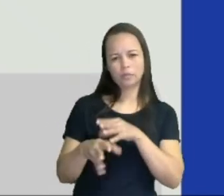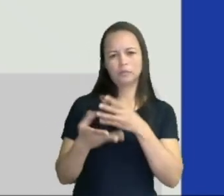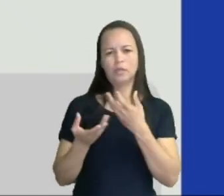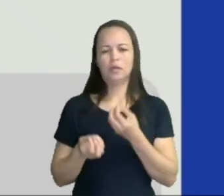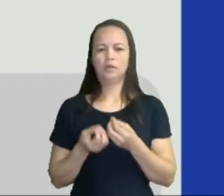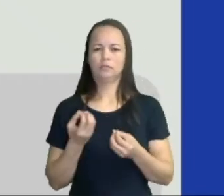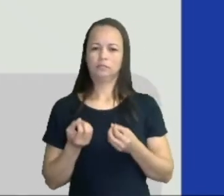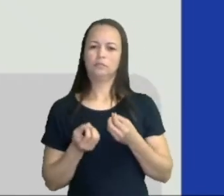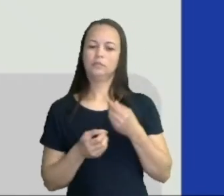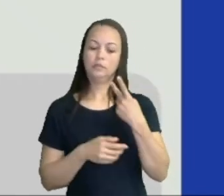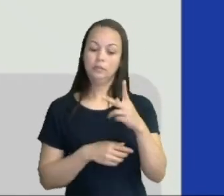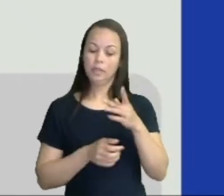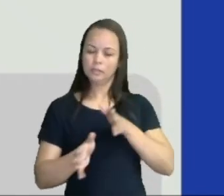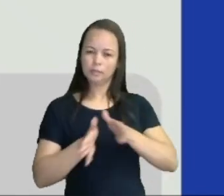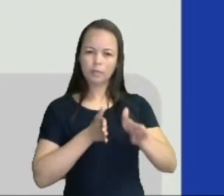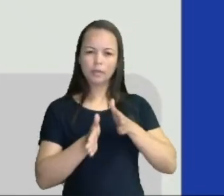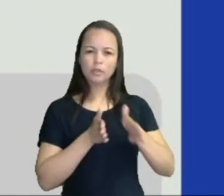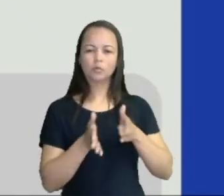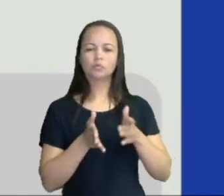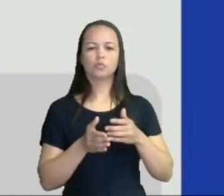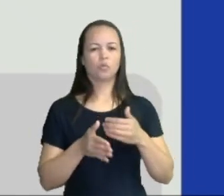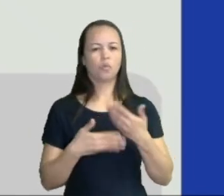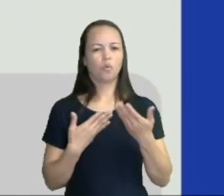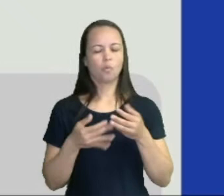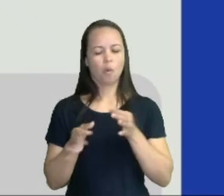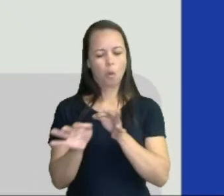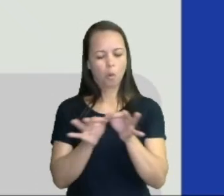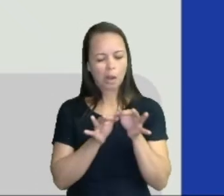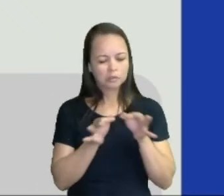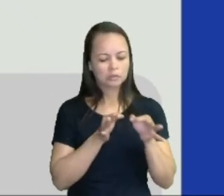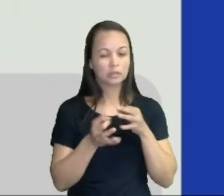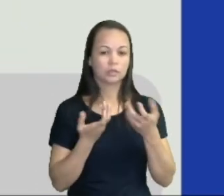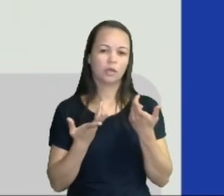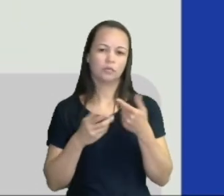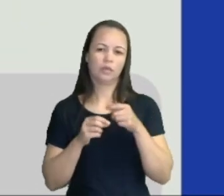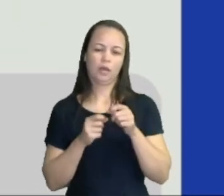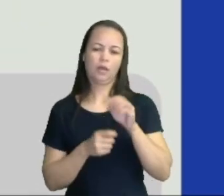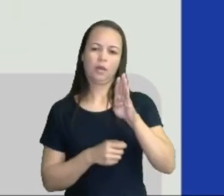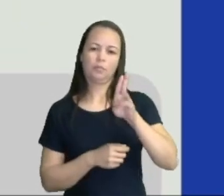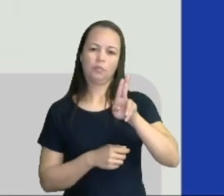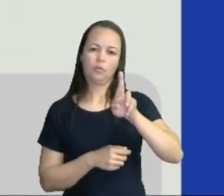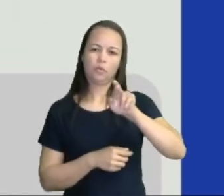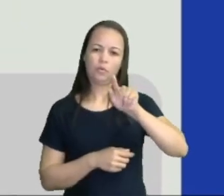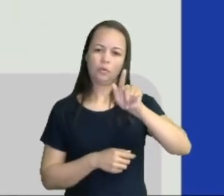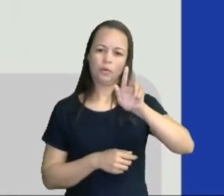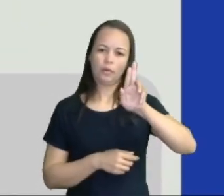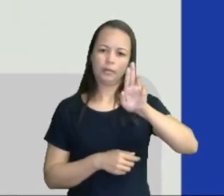né, nesse período como um instrumento para a consolidação da burguesia.